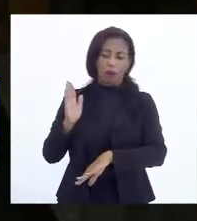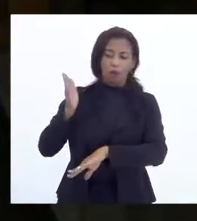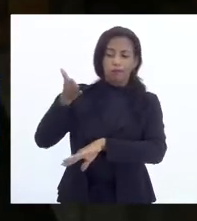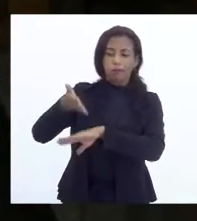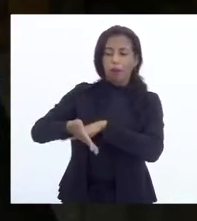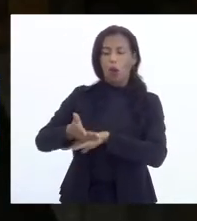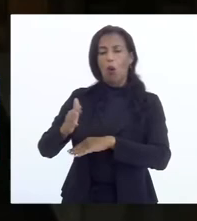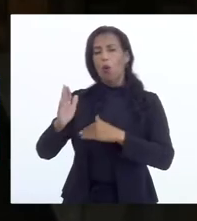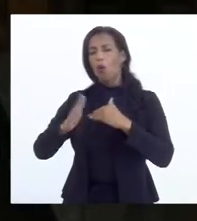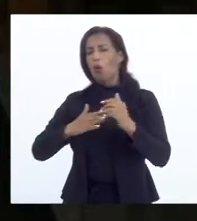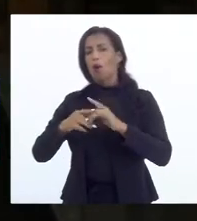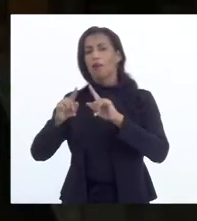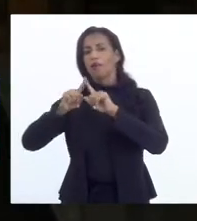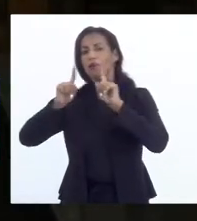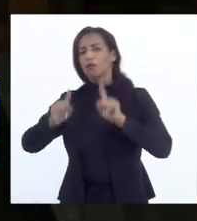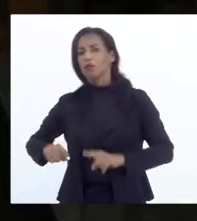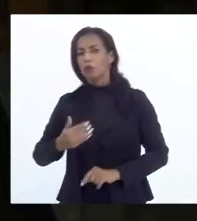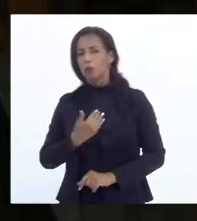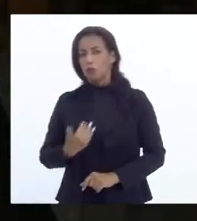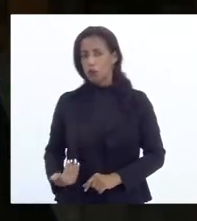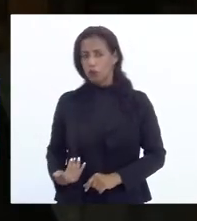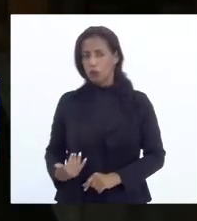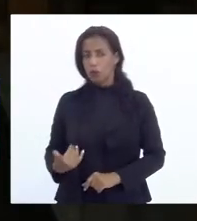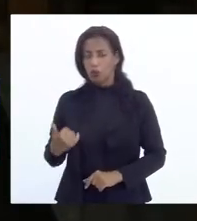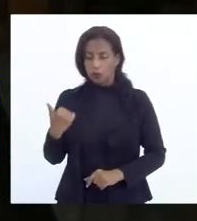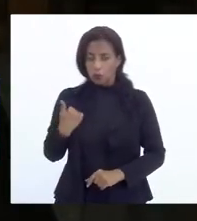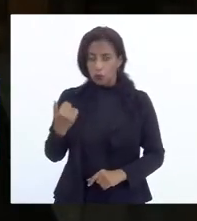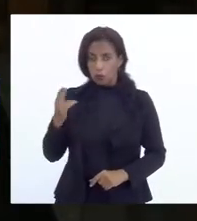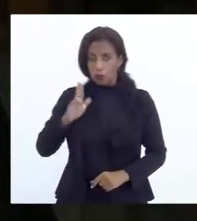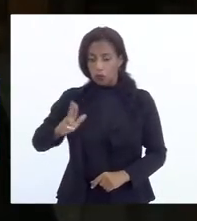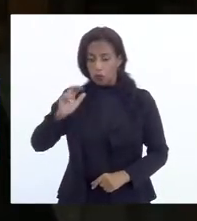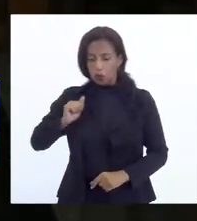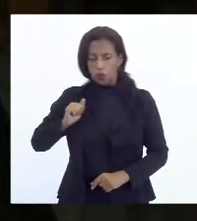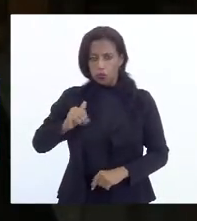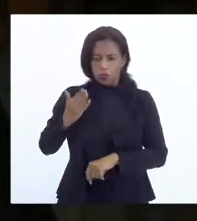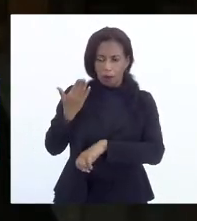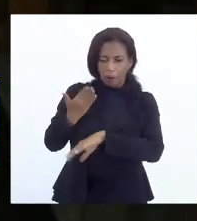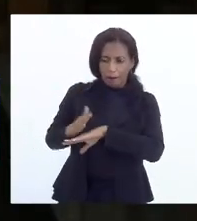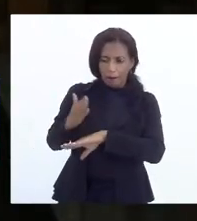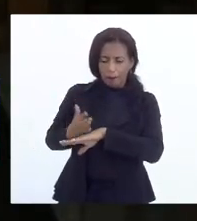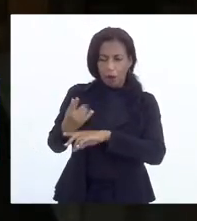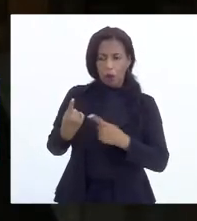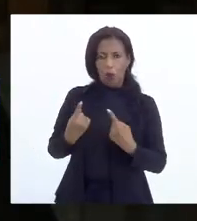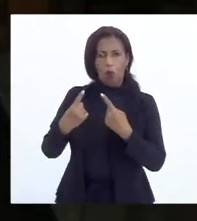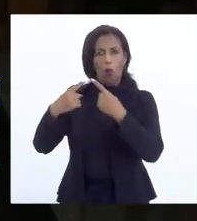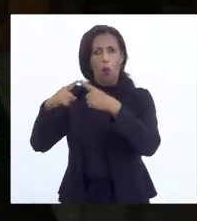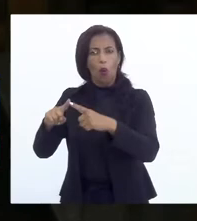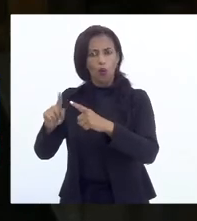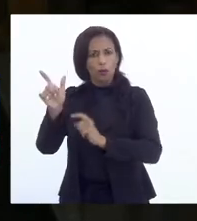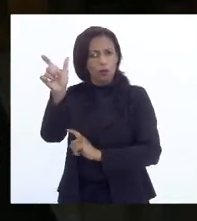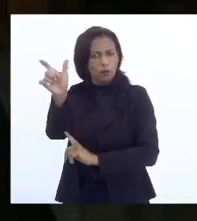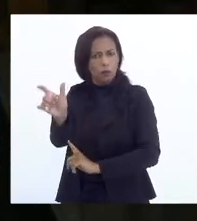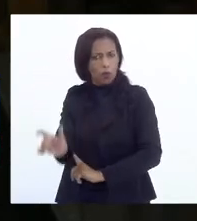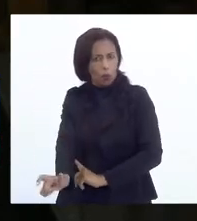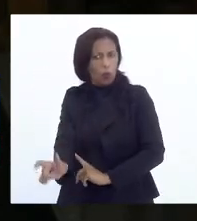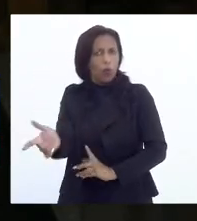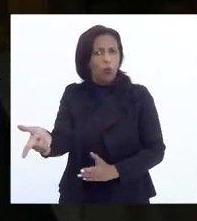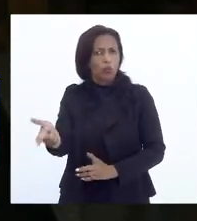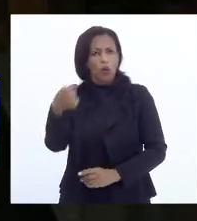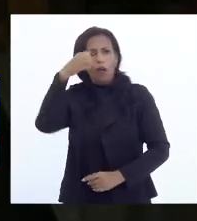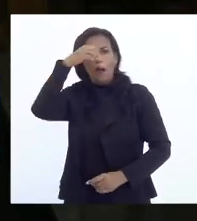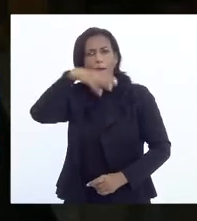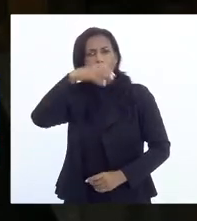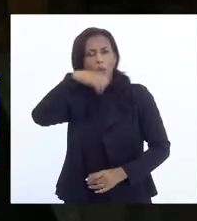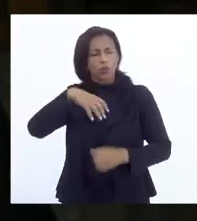qualquer servidor público, no uso das suas prerrogativas, pratica violência contra outrem, está praticando abuso